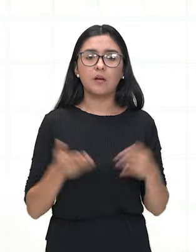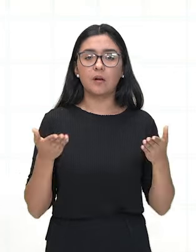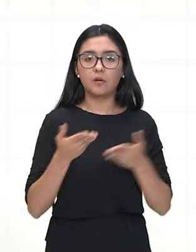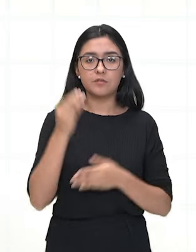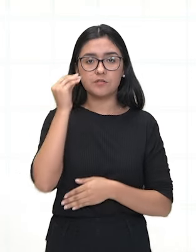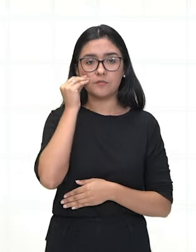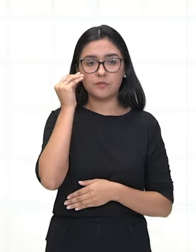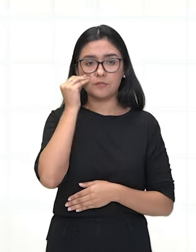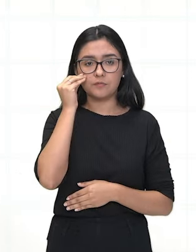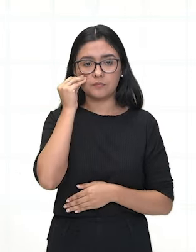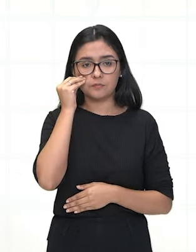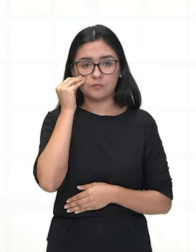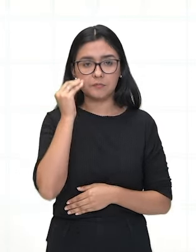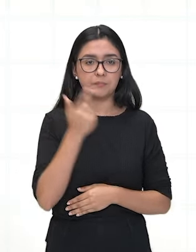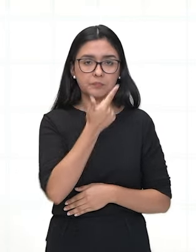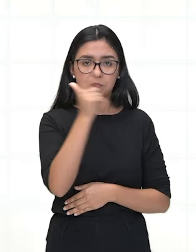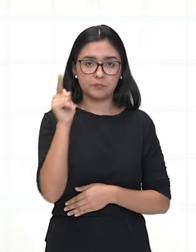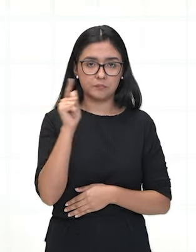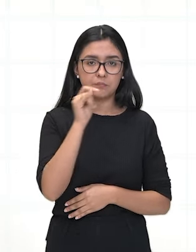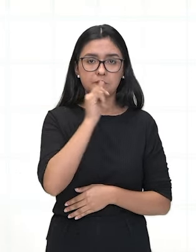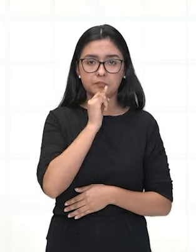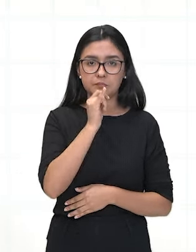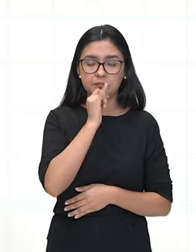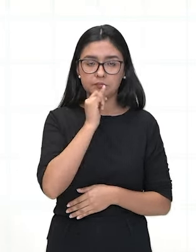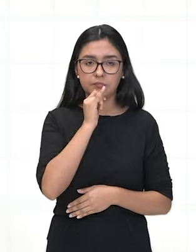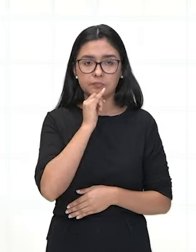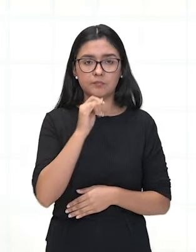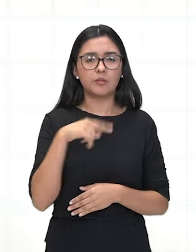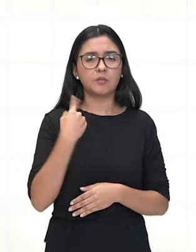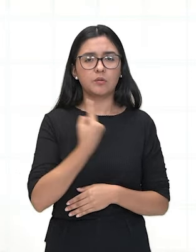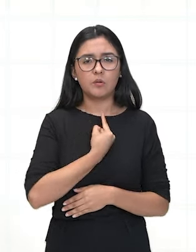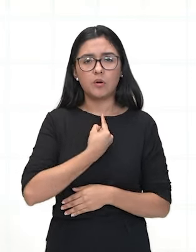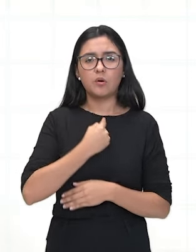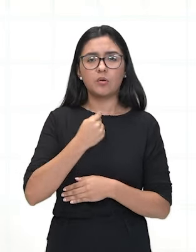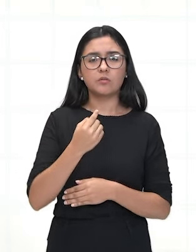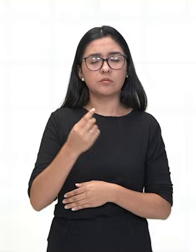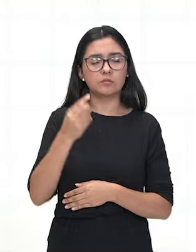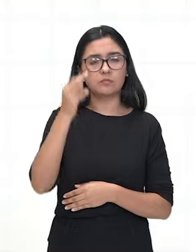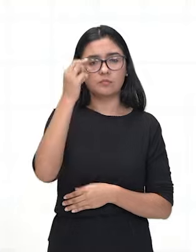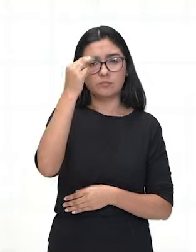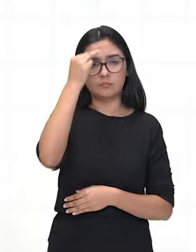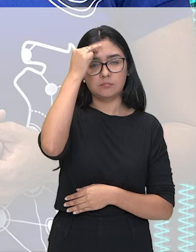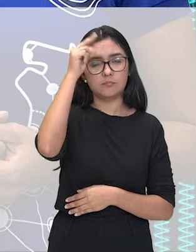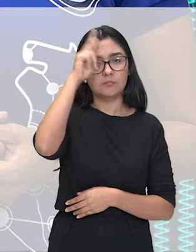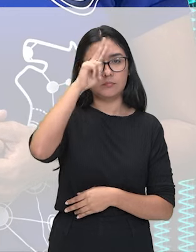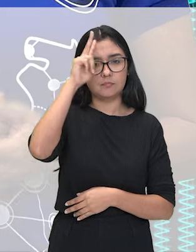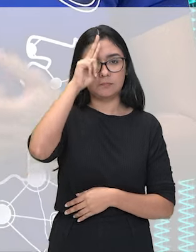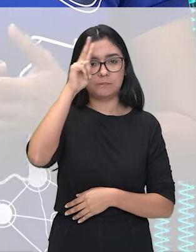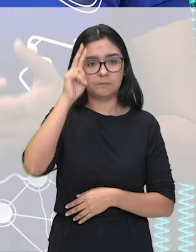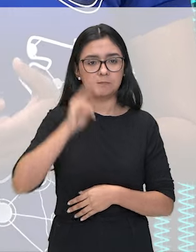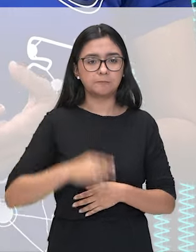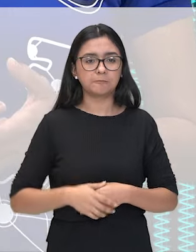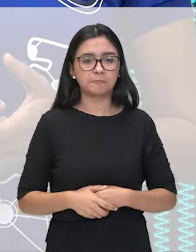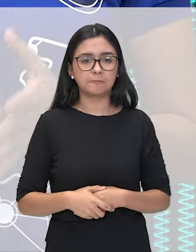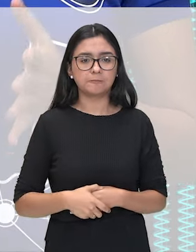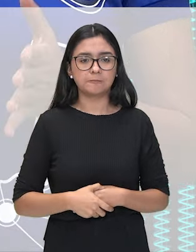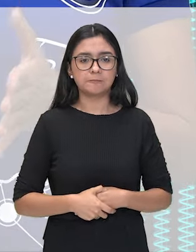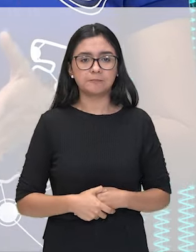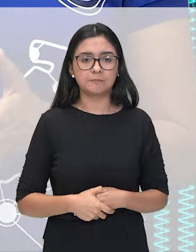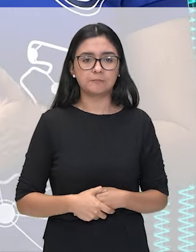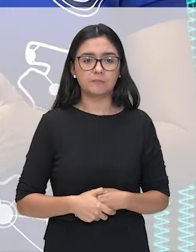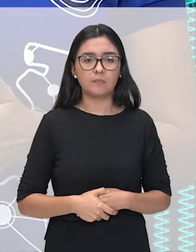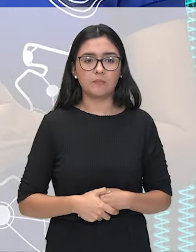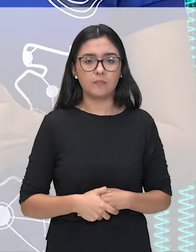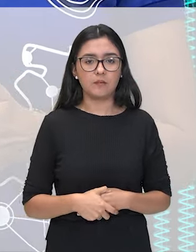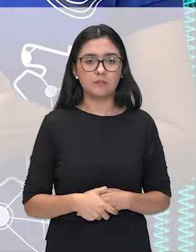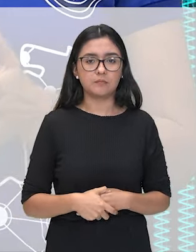o p contínuos paraa gente não esquecer os detalhes del el Ok então na